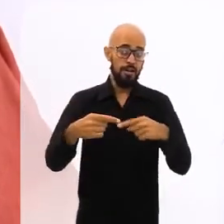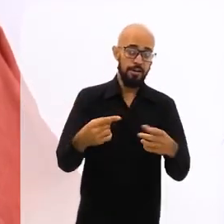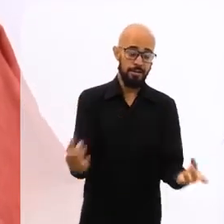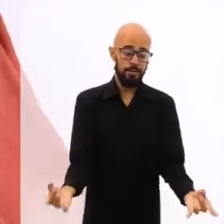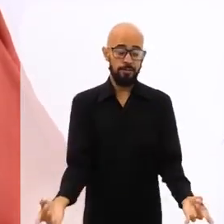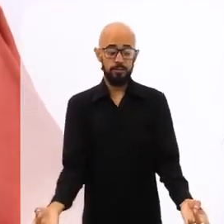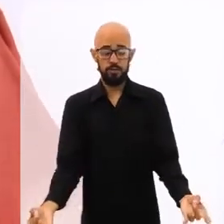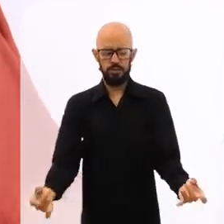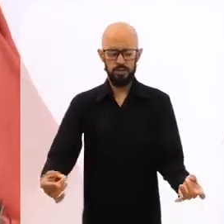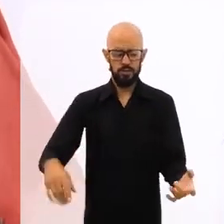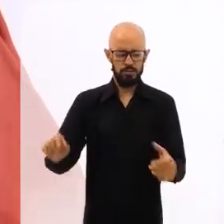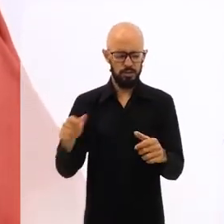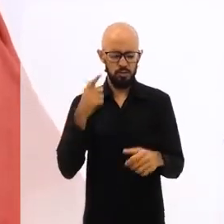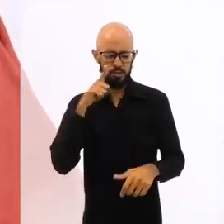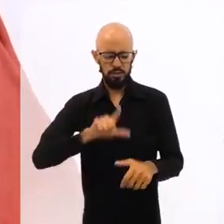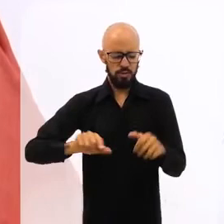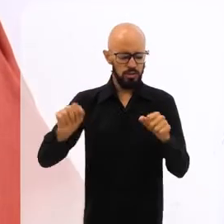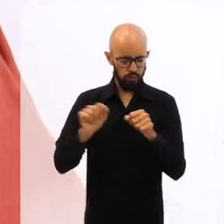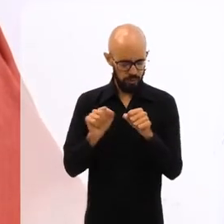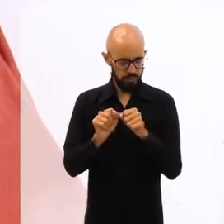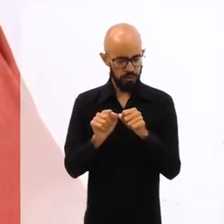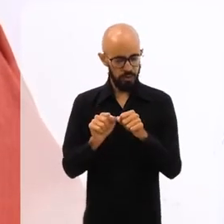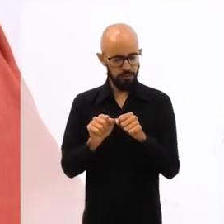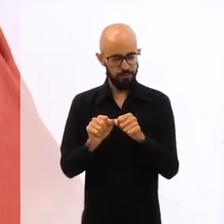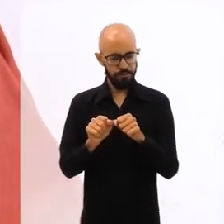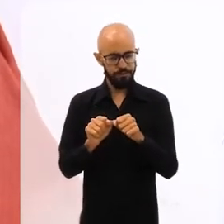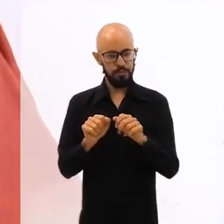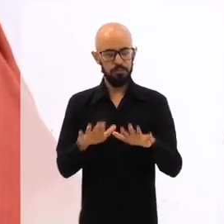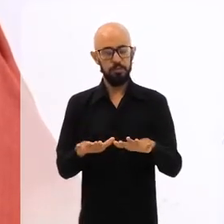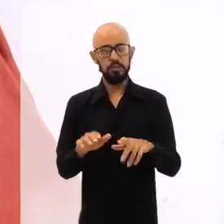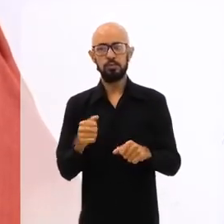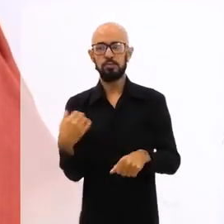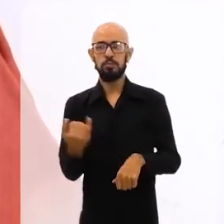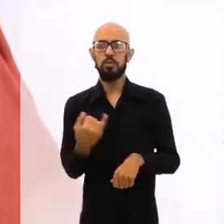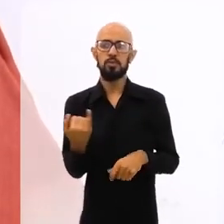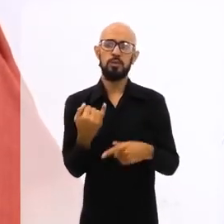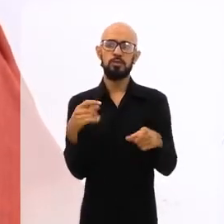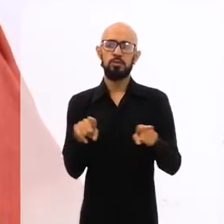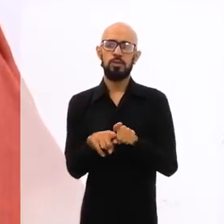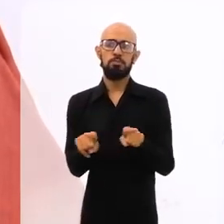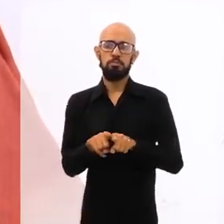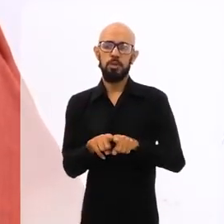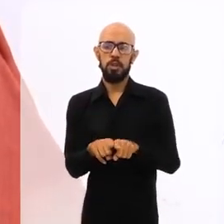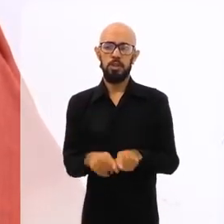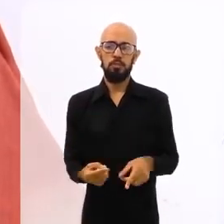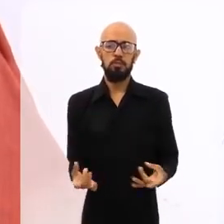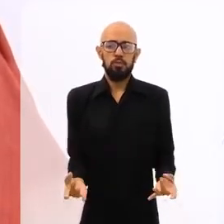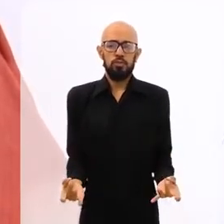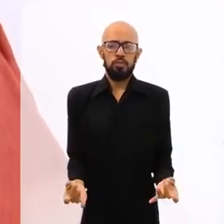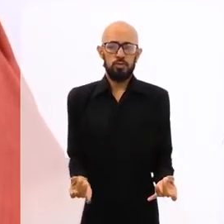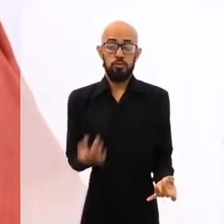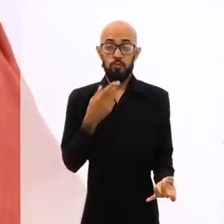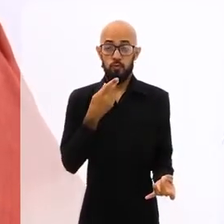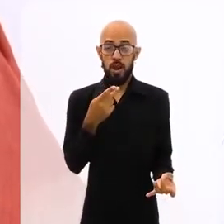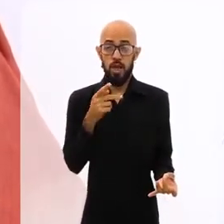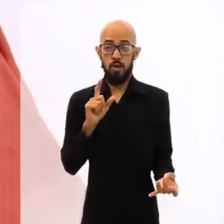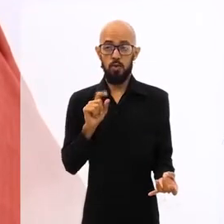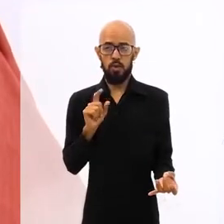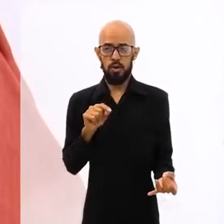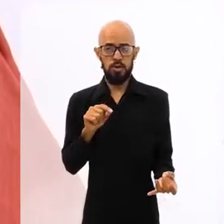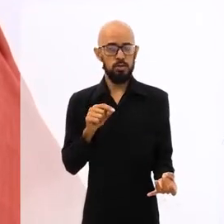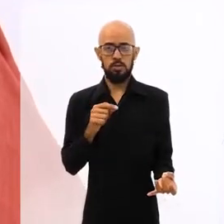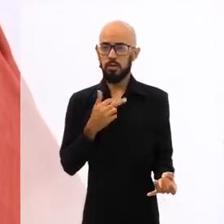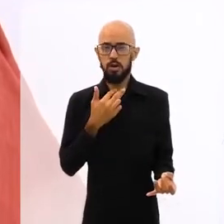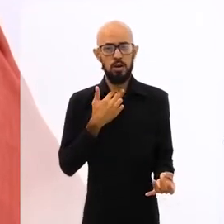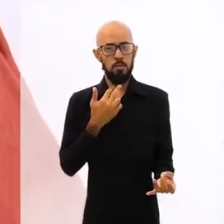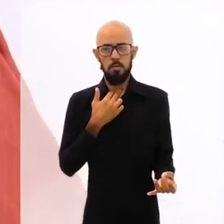depois ele medita para poder realizar isso. Agora, uma coisa que é muito importante que o budismo prega é justamente